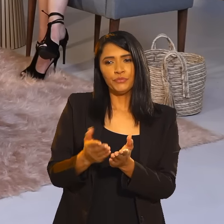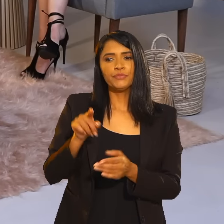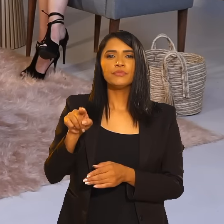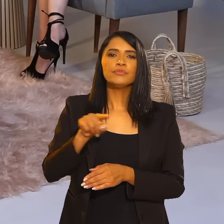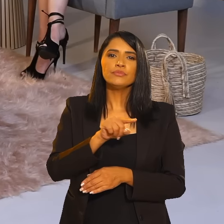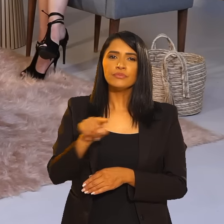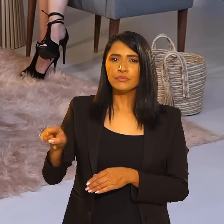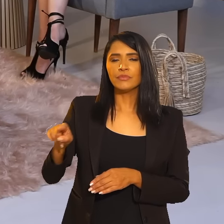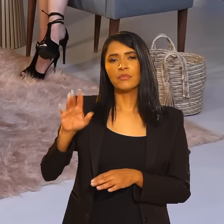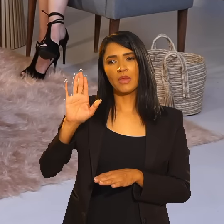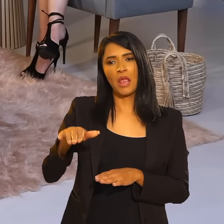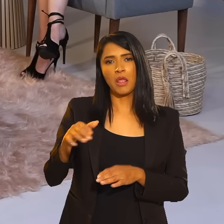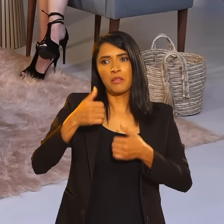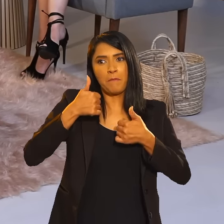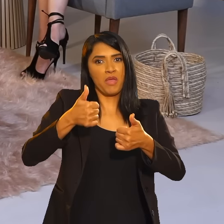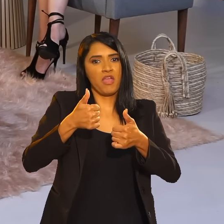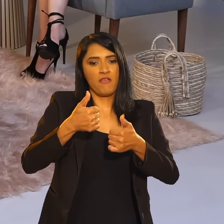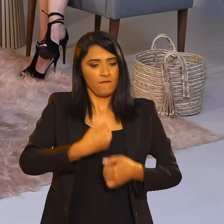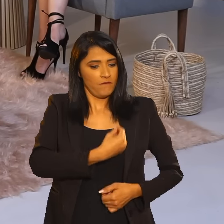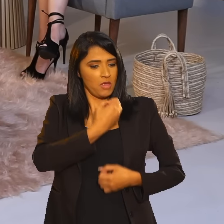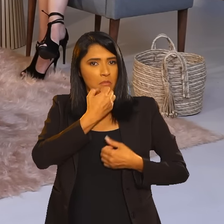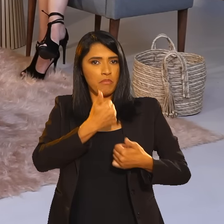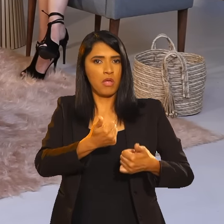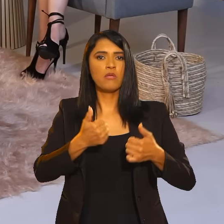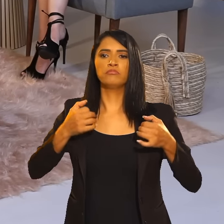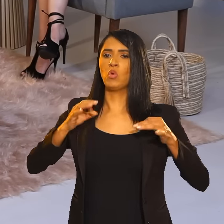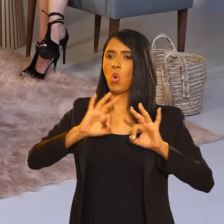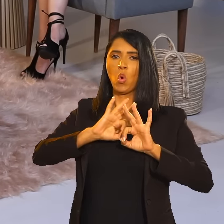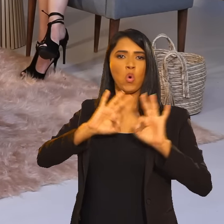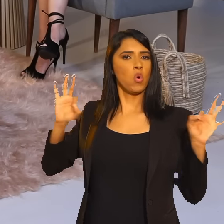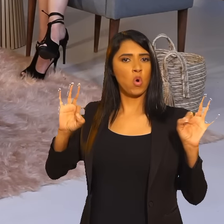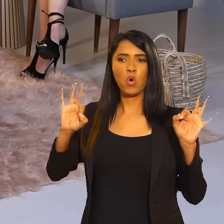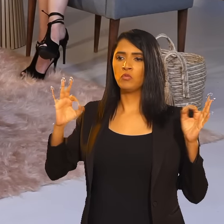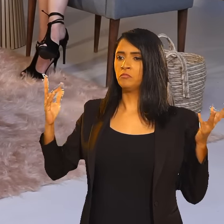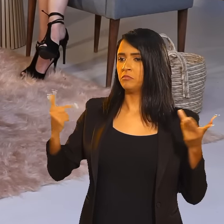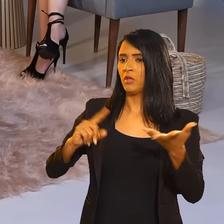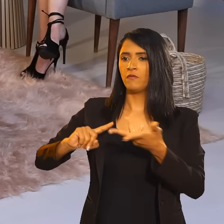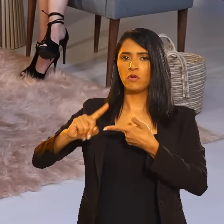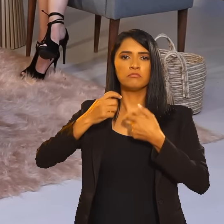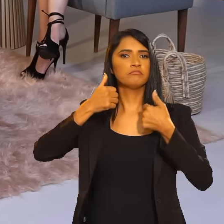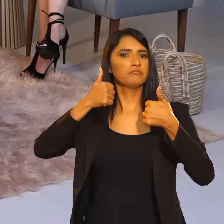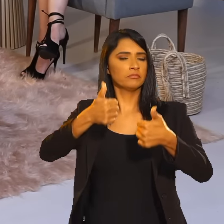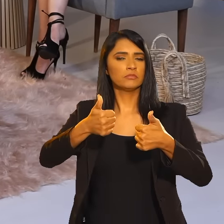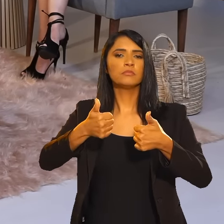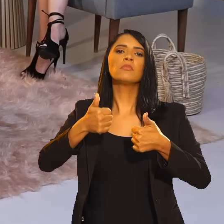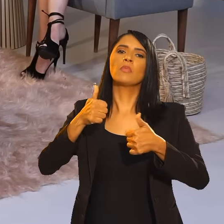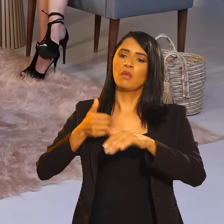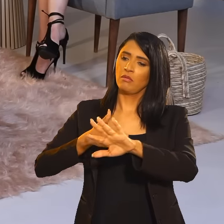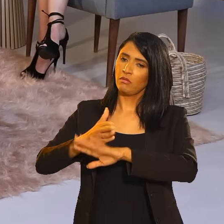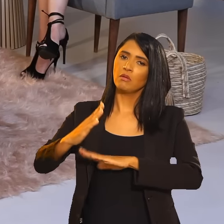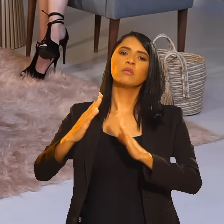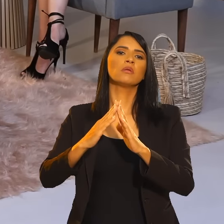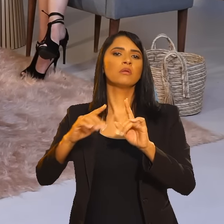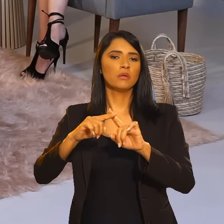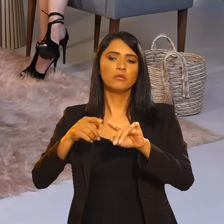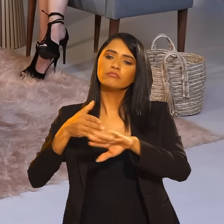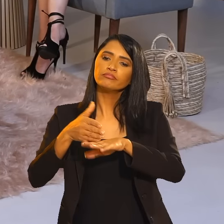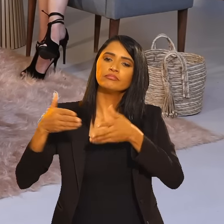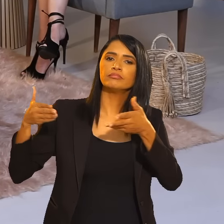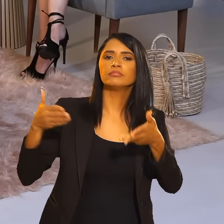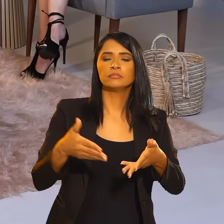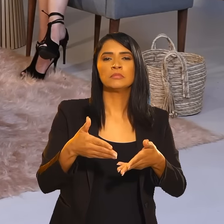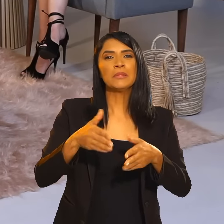que é cristão enquanto está tudo bem, né? Enquanto as coisas estão tudo bem, estão correndo tudo maravilhosamente bem, daí está ali na igreja,